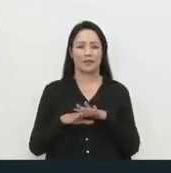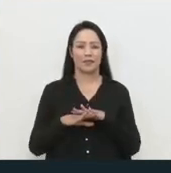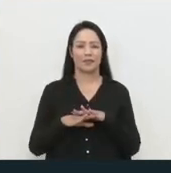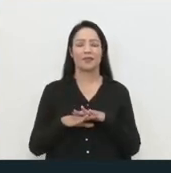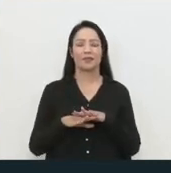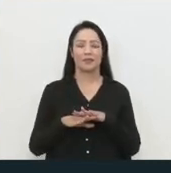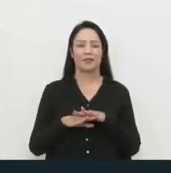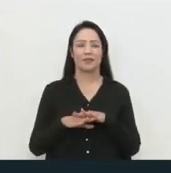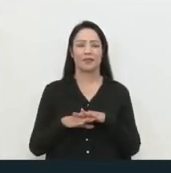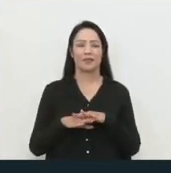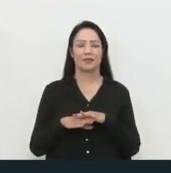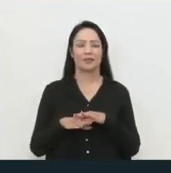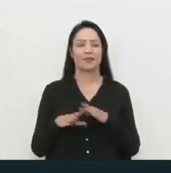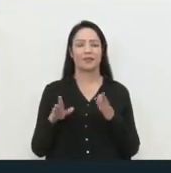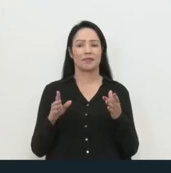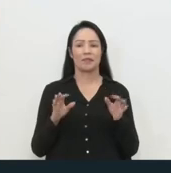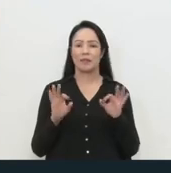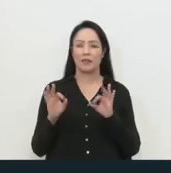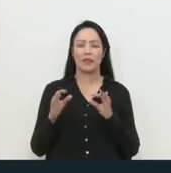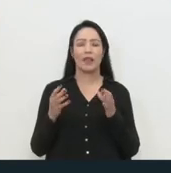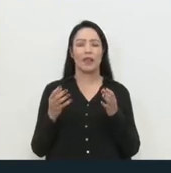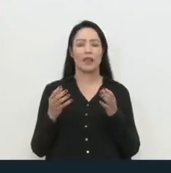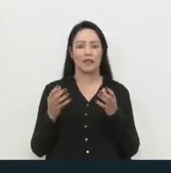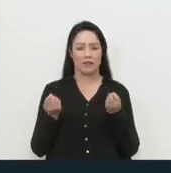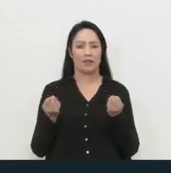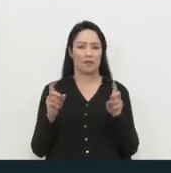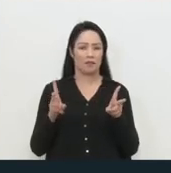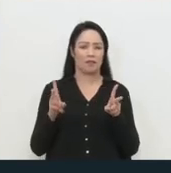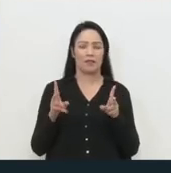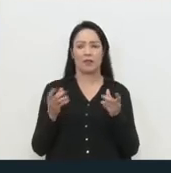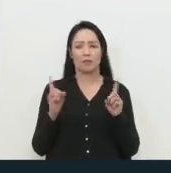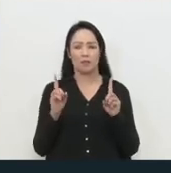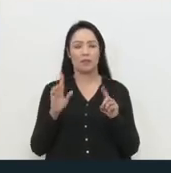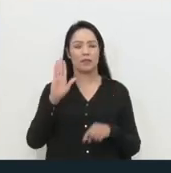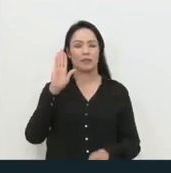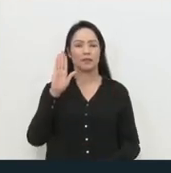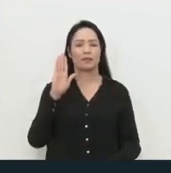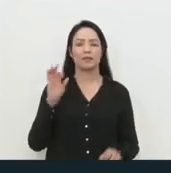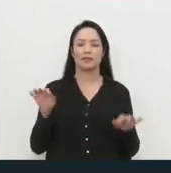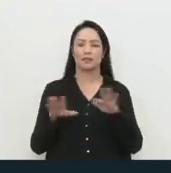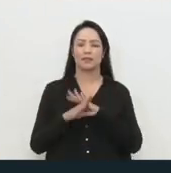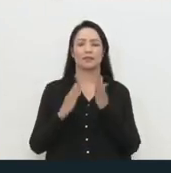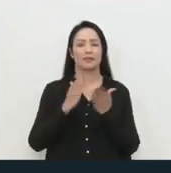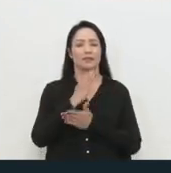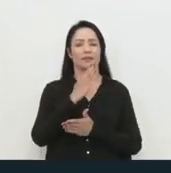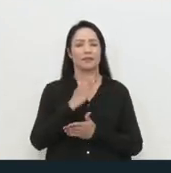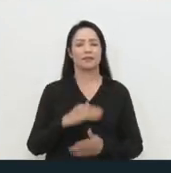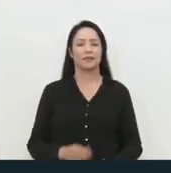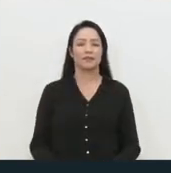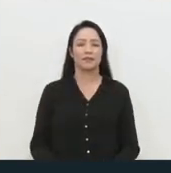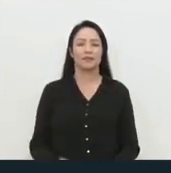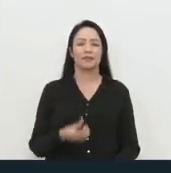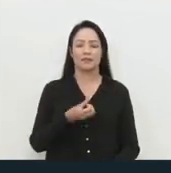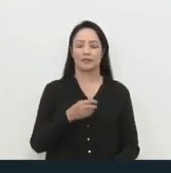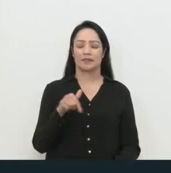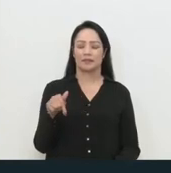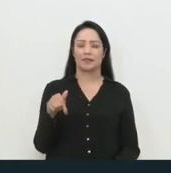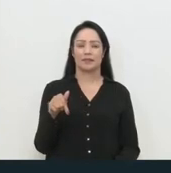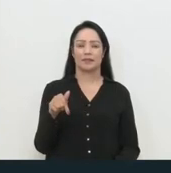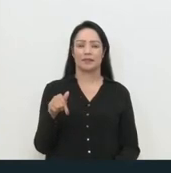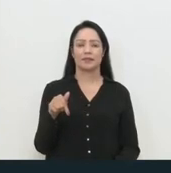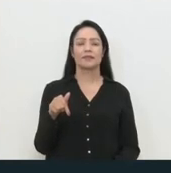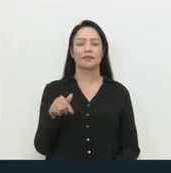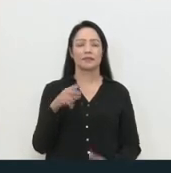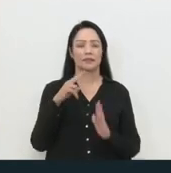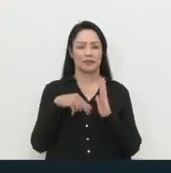e votação os vereadores falaram isso para nós como estão os contrário se manifestem encerrado a votação aprovado em canisse 6767